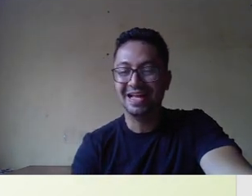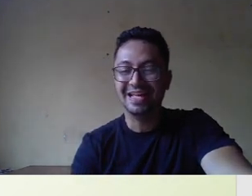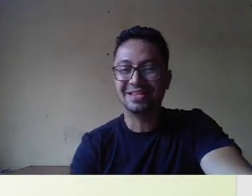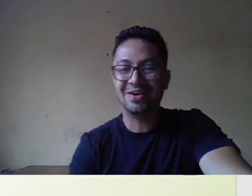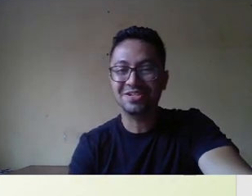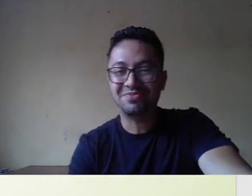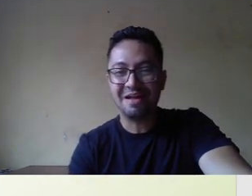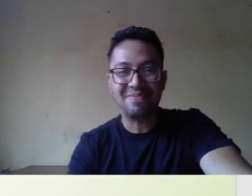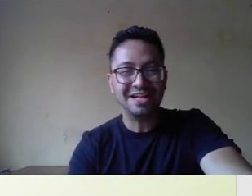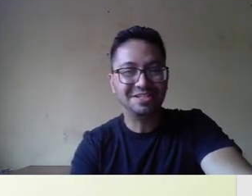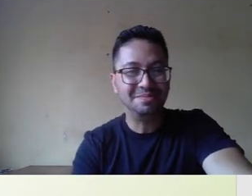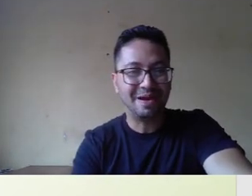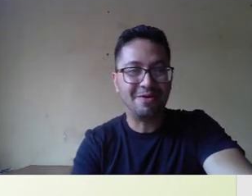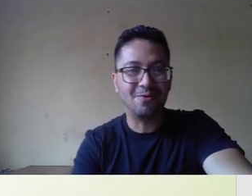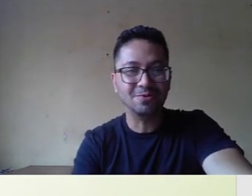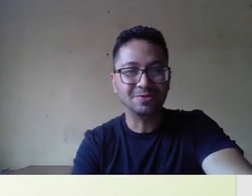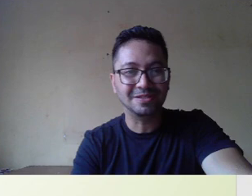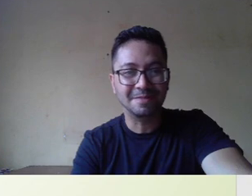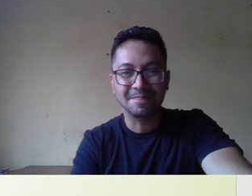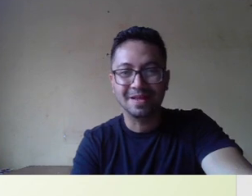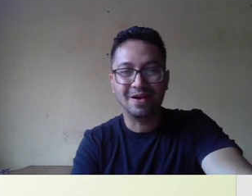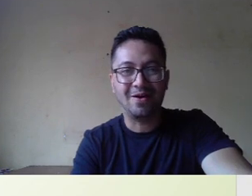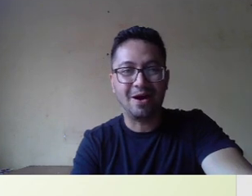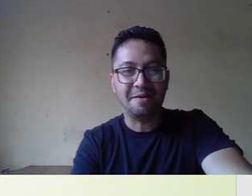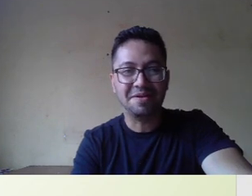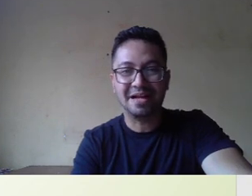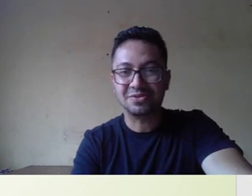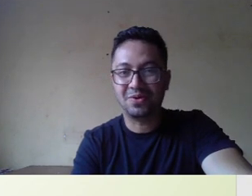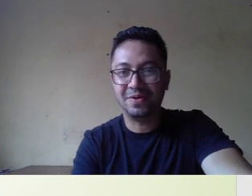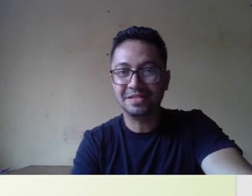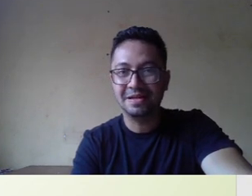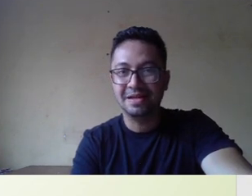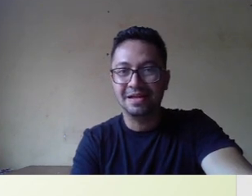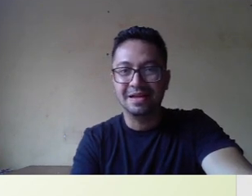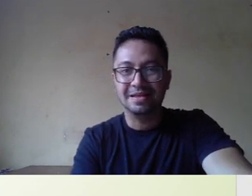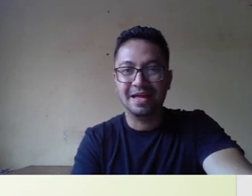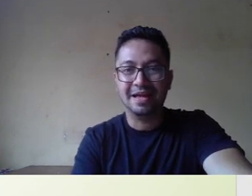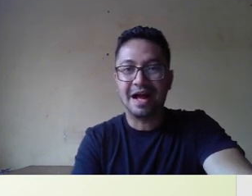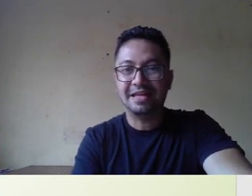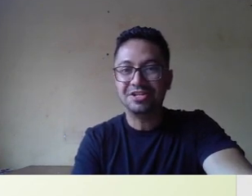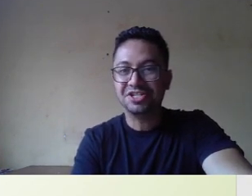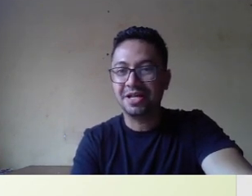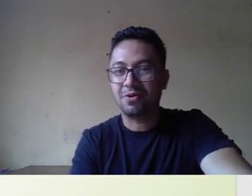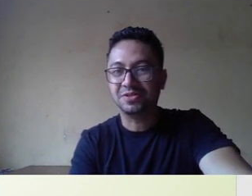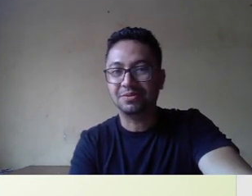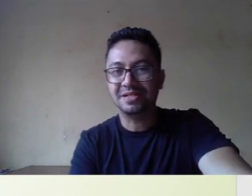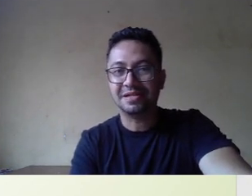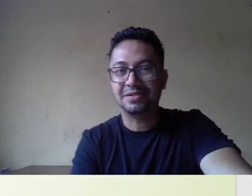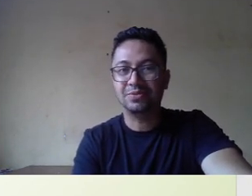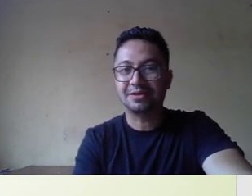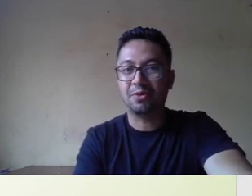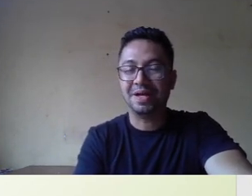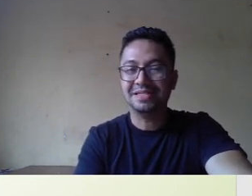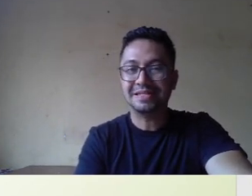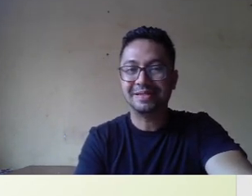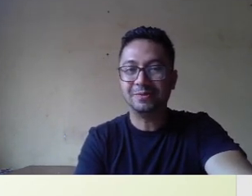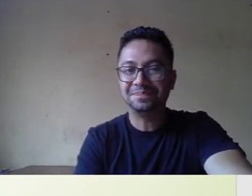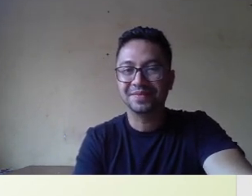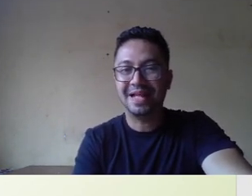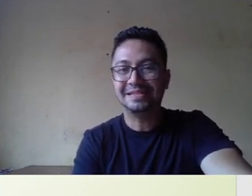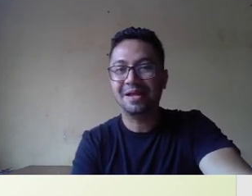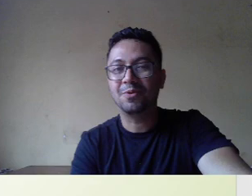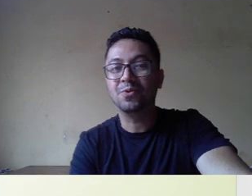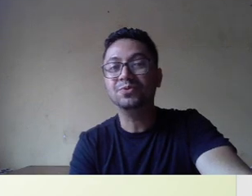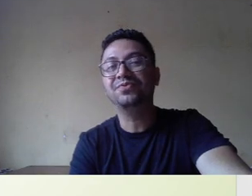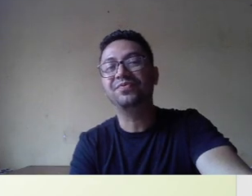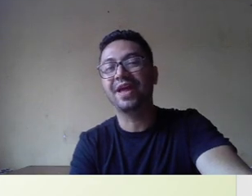vocês? Então, a gente vai partir para outras aplicações, né? Aqui a gente tem a conceitualização da topicalização,